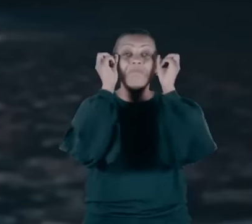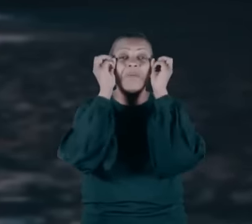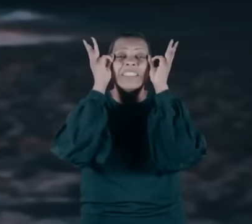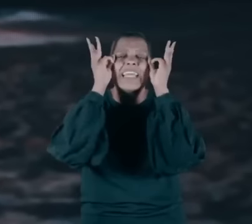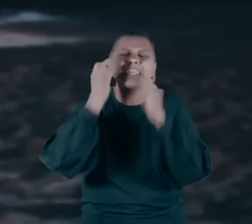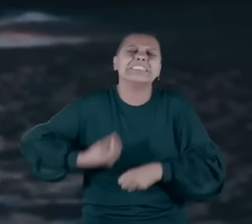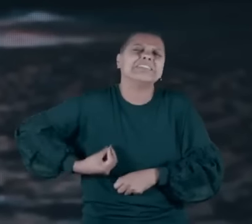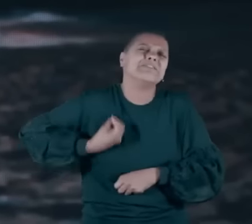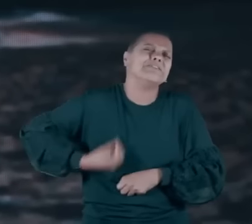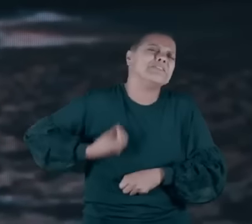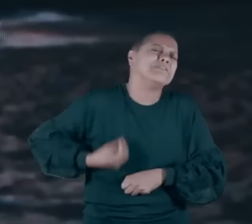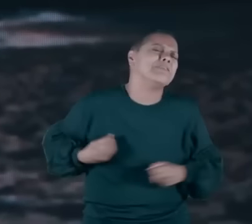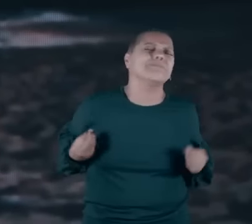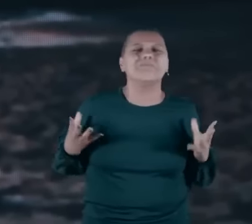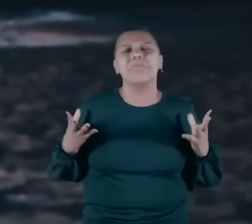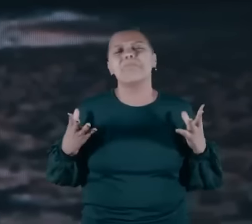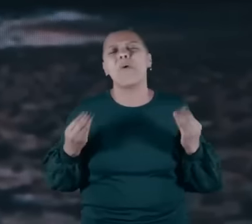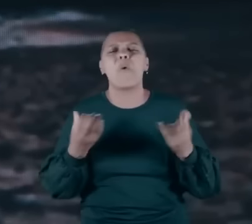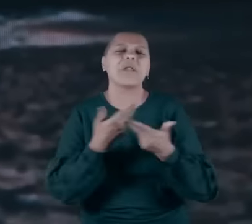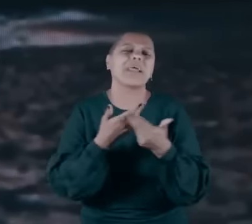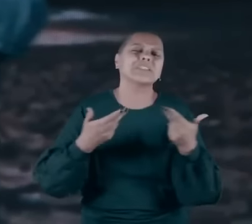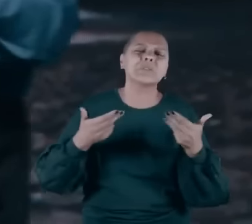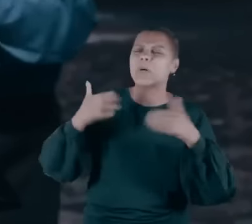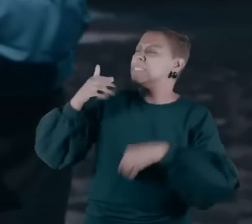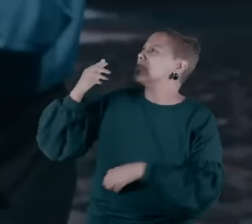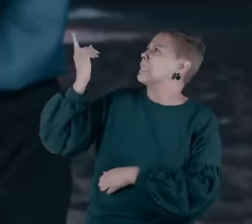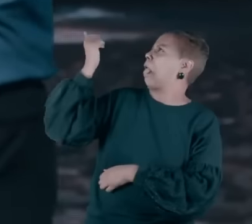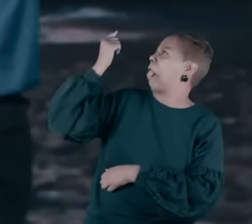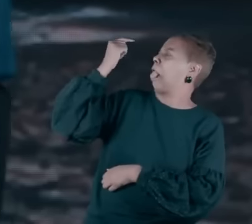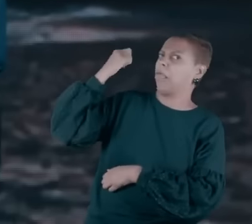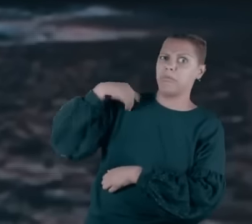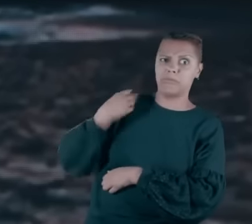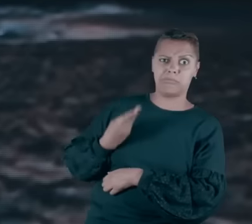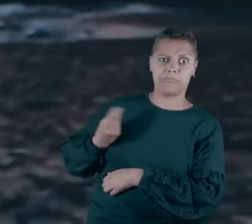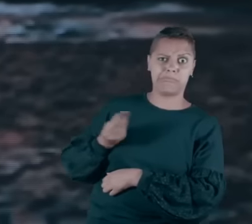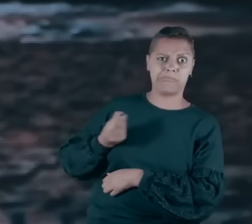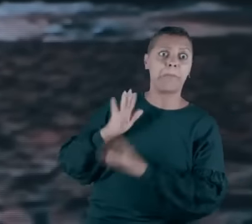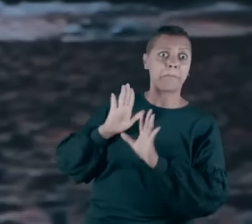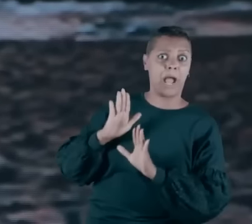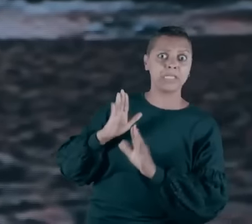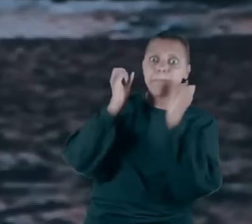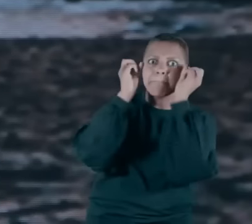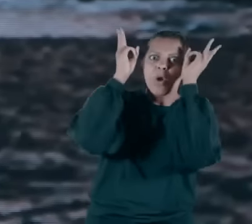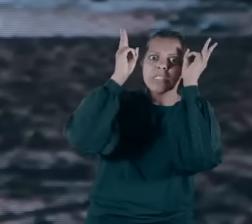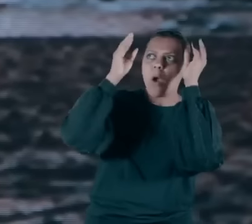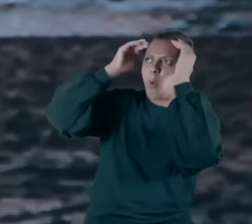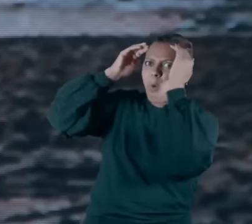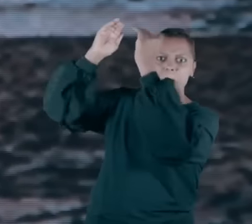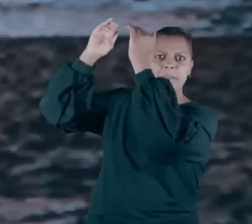muitas mas muitas ordens de Deus que não faziam sentido e ele obedeceu e porque